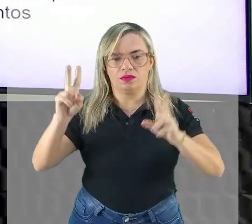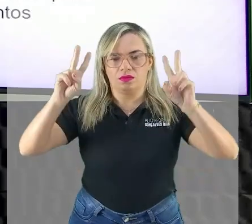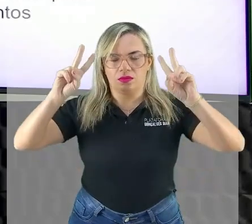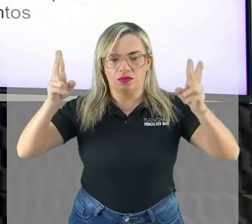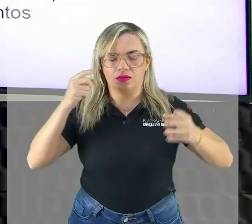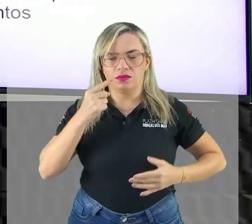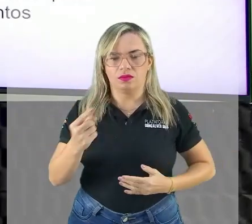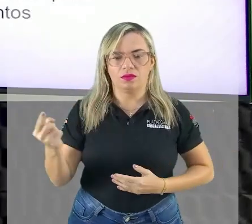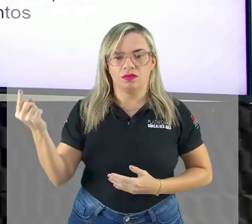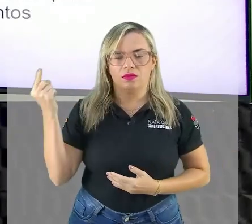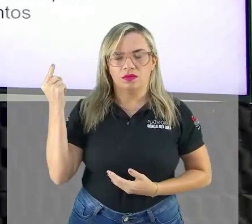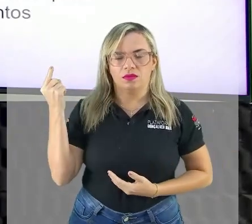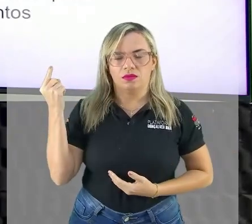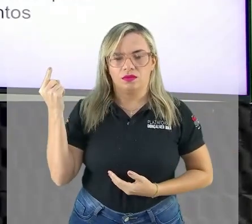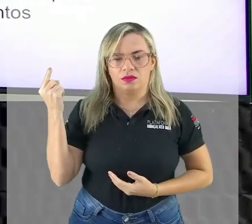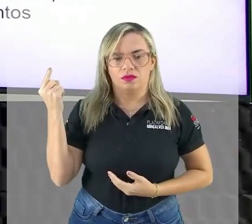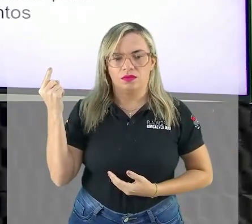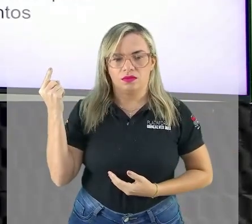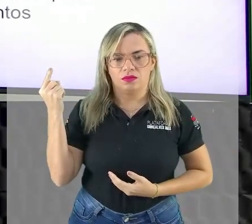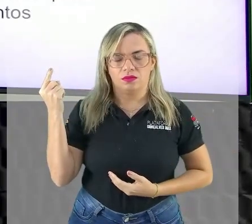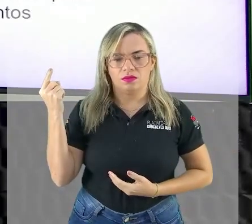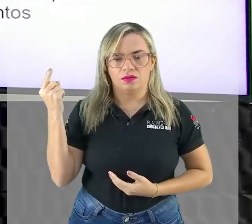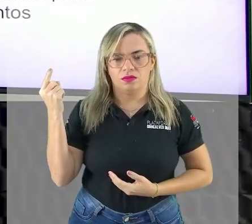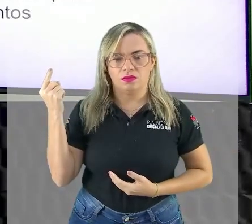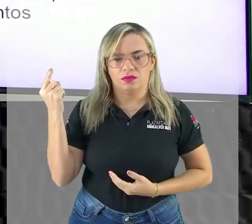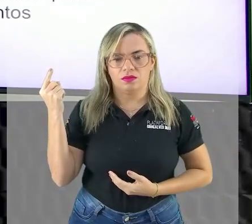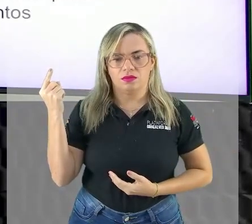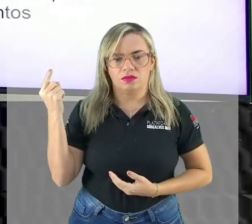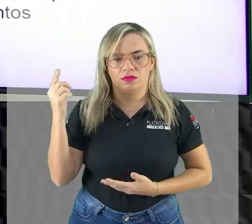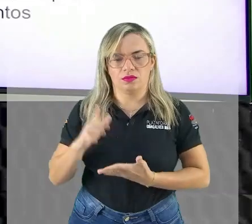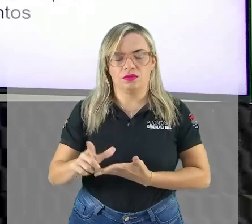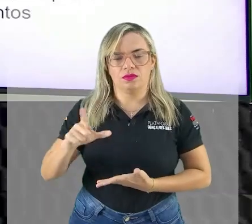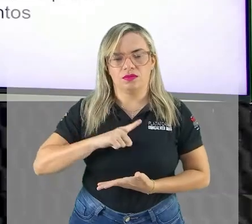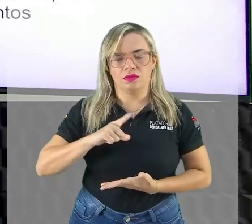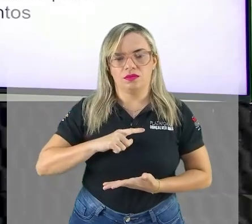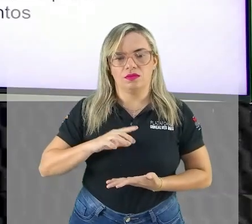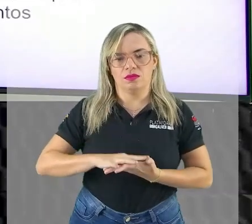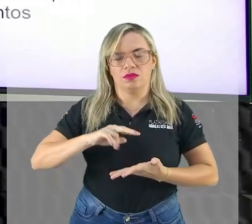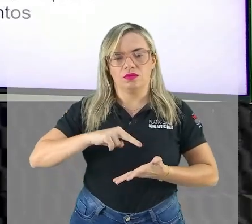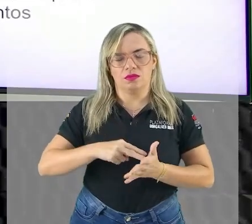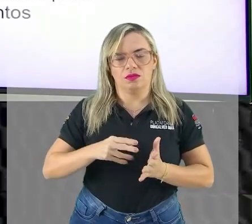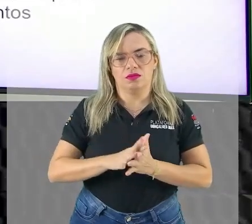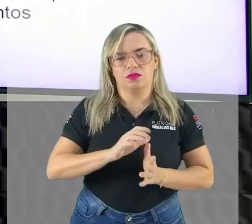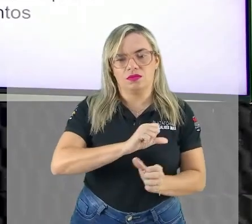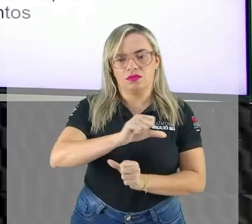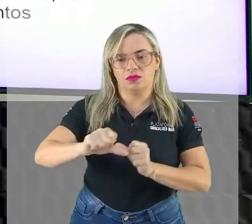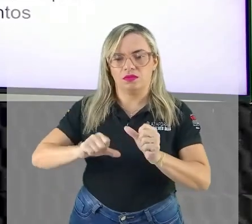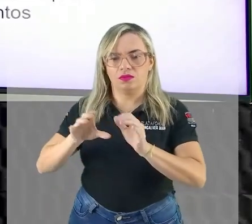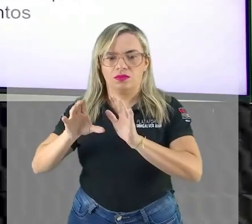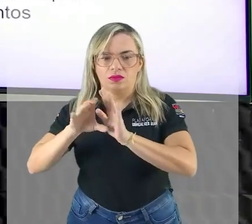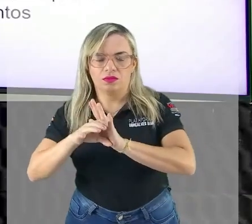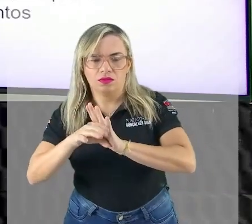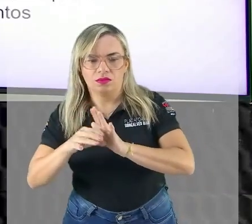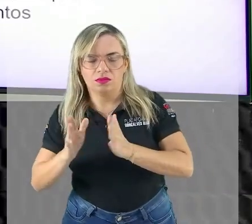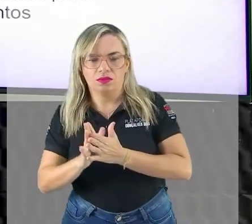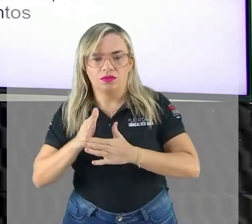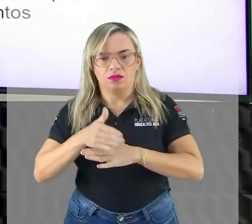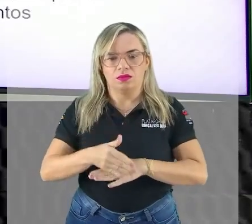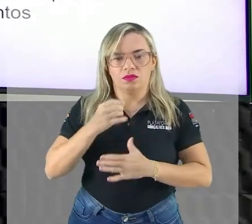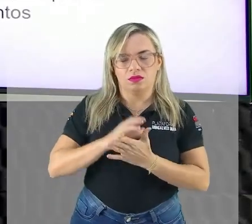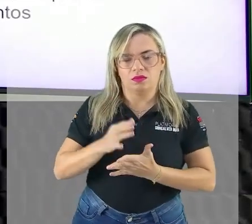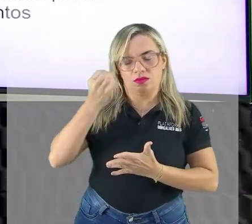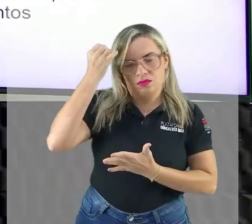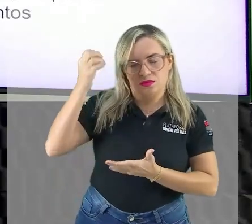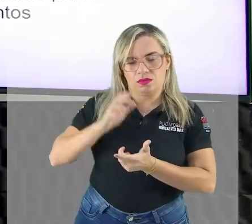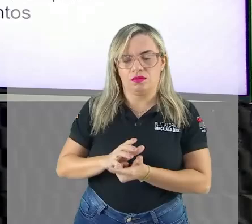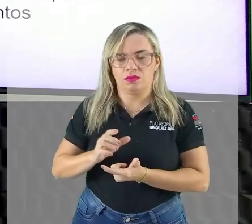é Letramento entra em cena. Houve uma significativa mudança conceitual com a entrada em